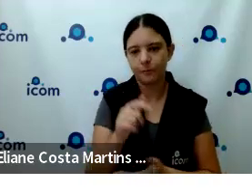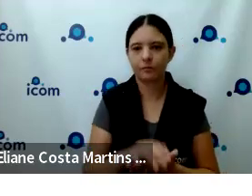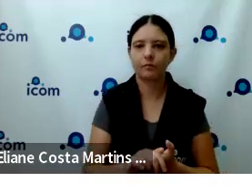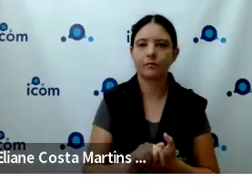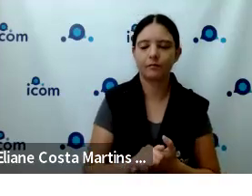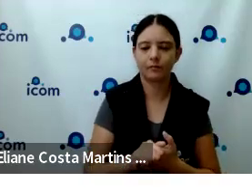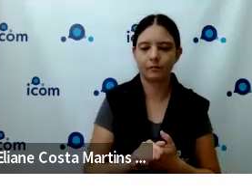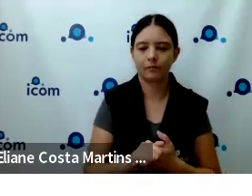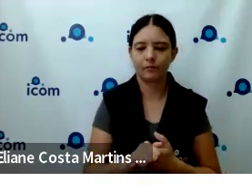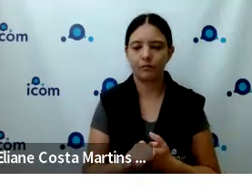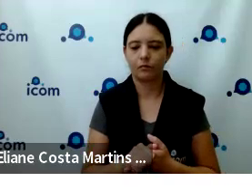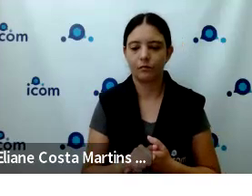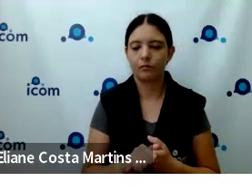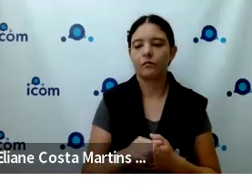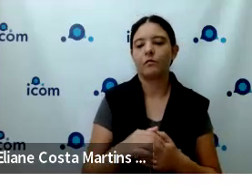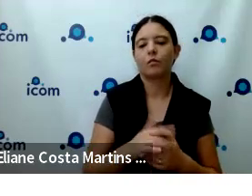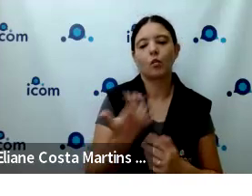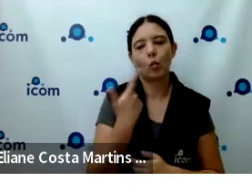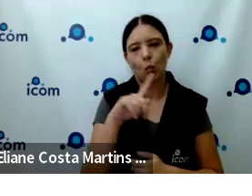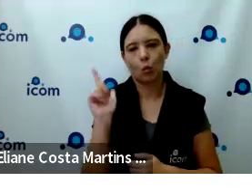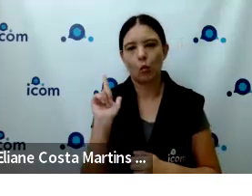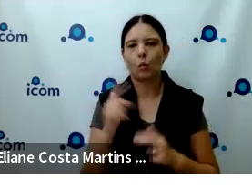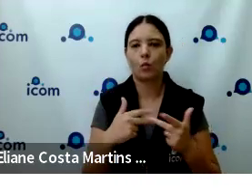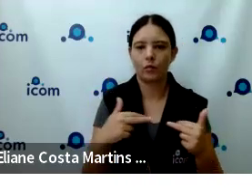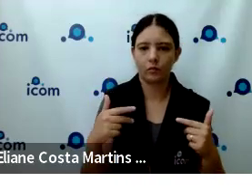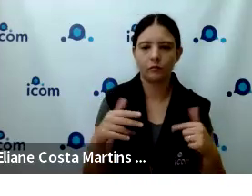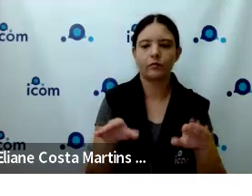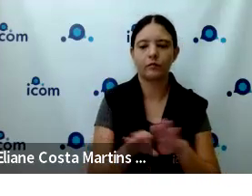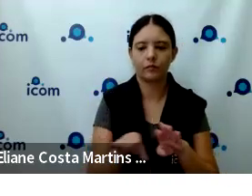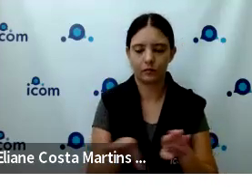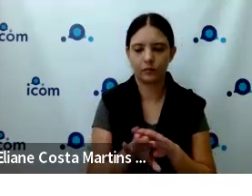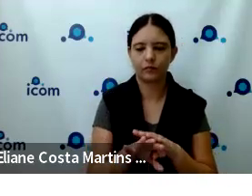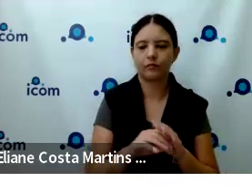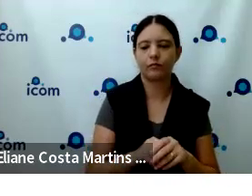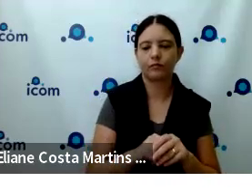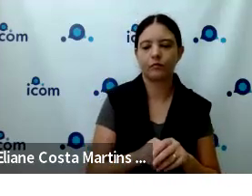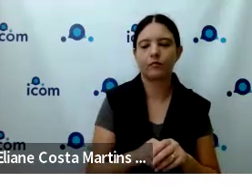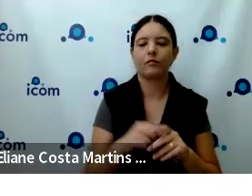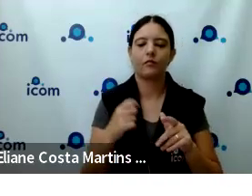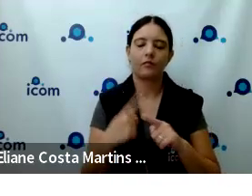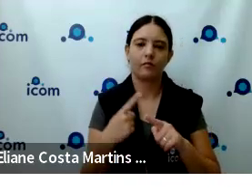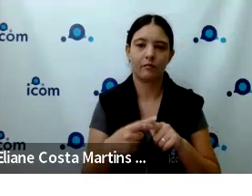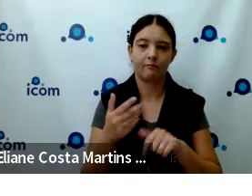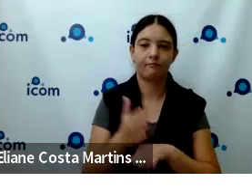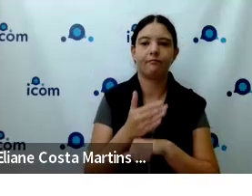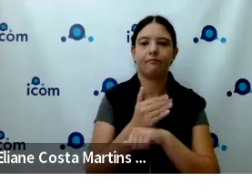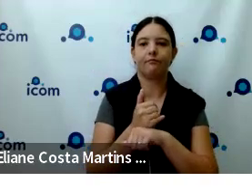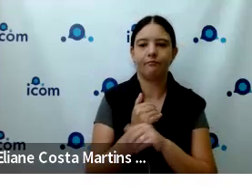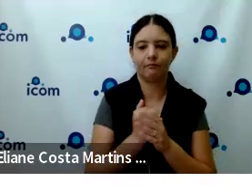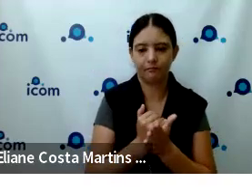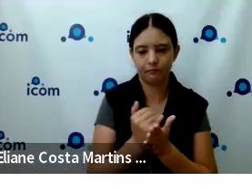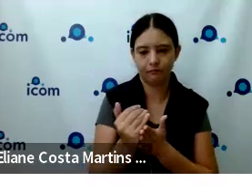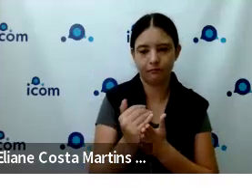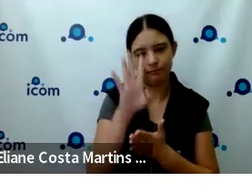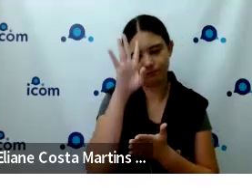com essa previsão. Uma outra previsão também, de ouvida do contribuinte, é previamente à emissão da